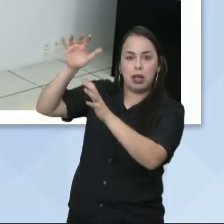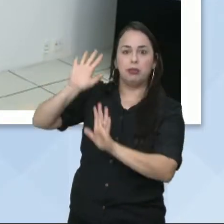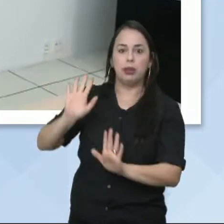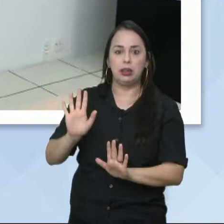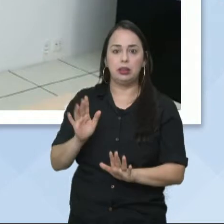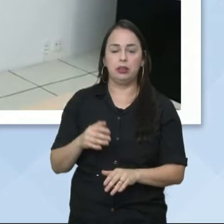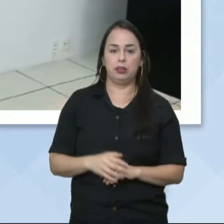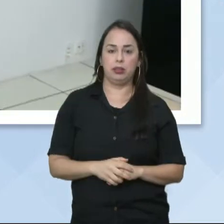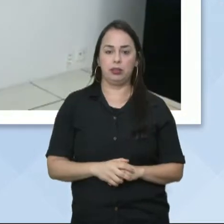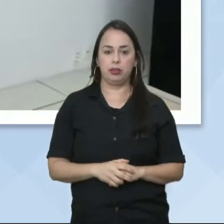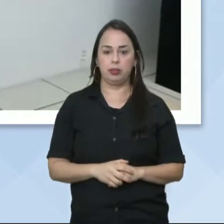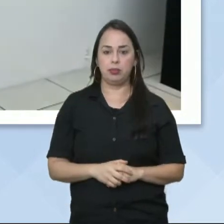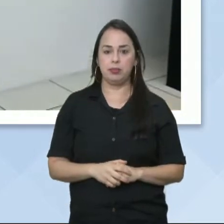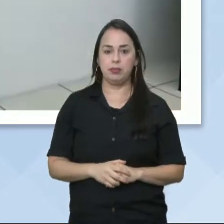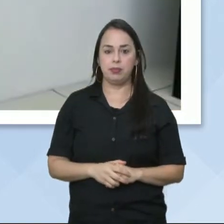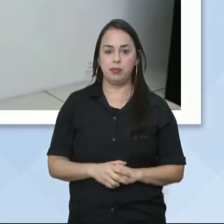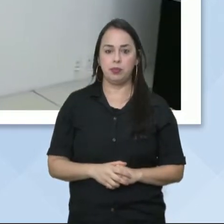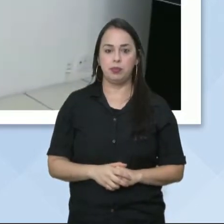técnica?